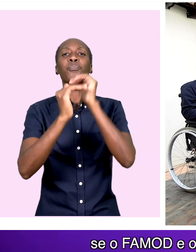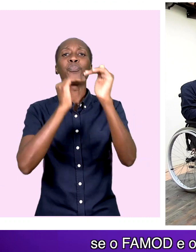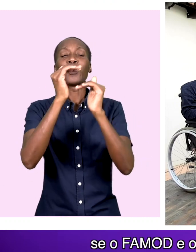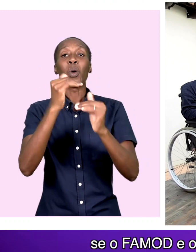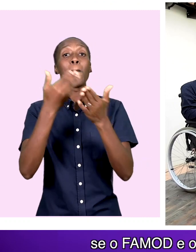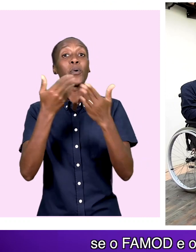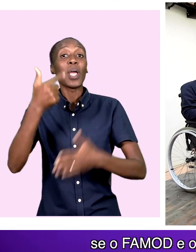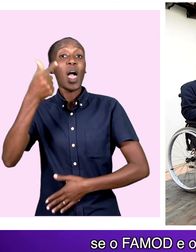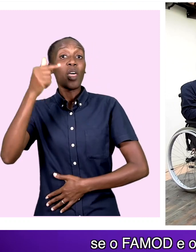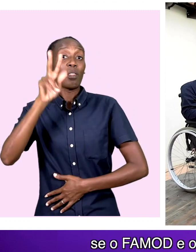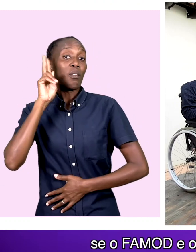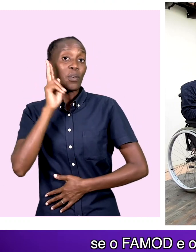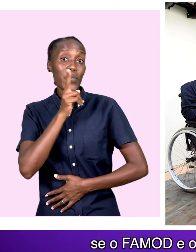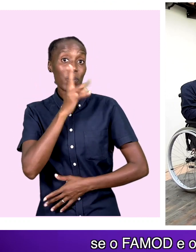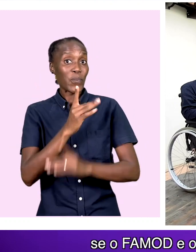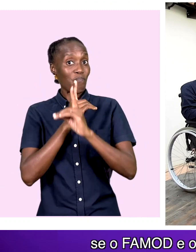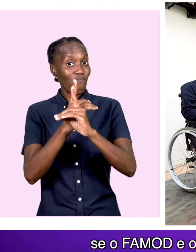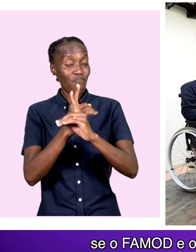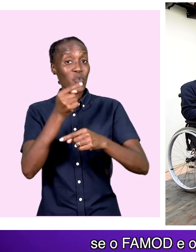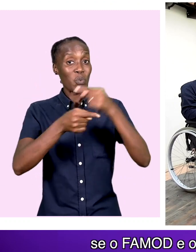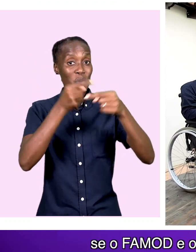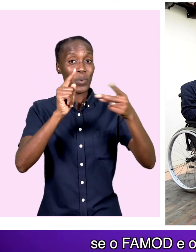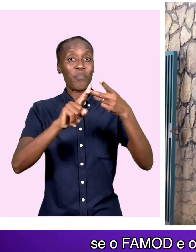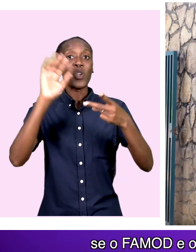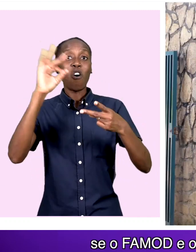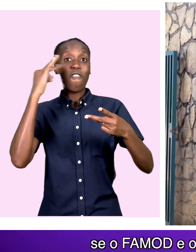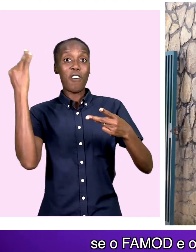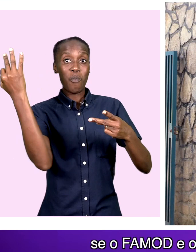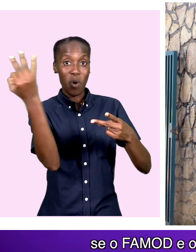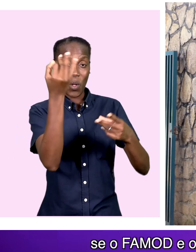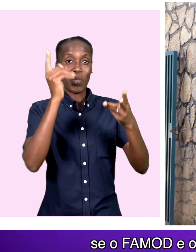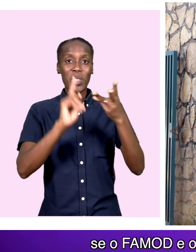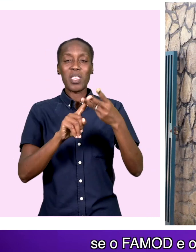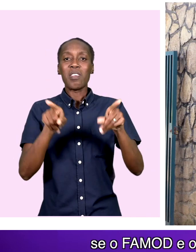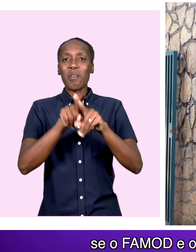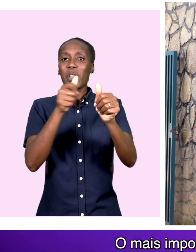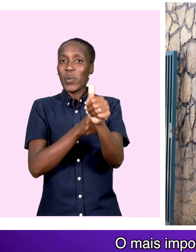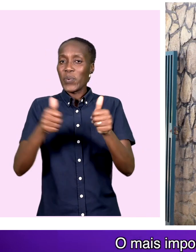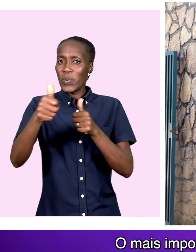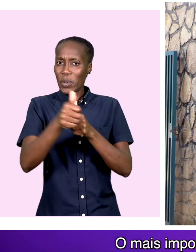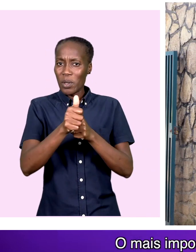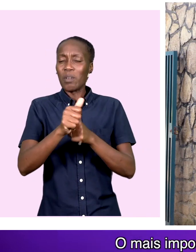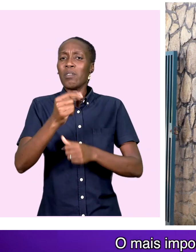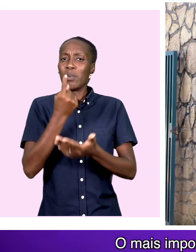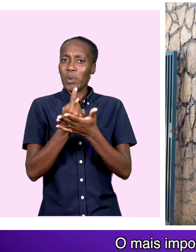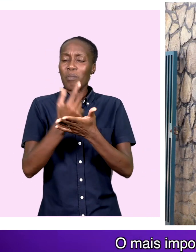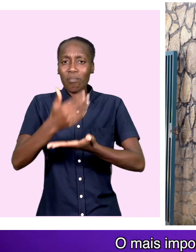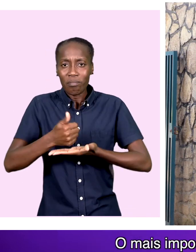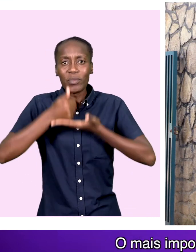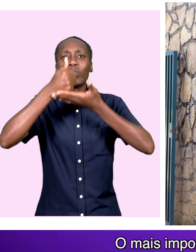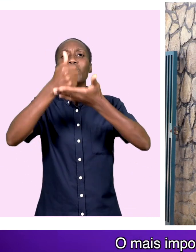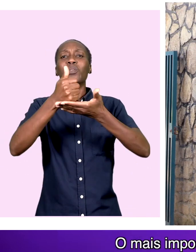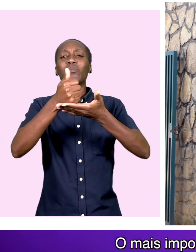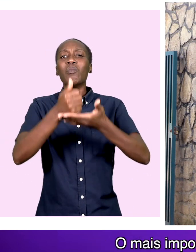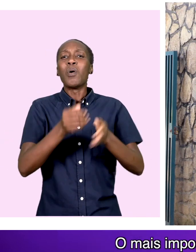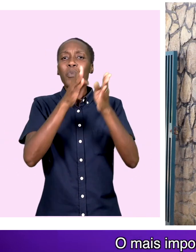contributos válidos para que as pessoas com deficiência possam efetivamente participar deste processo. O mais importante é que cada um faça o seu trabalho,